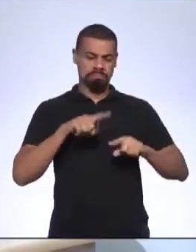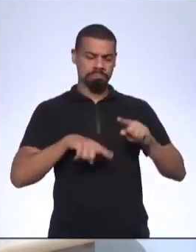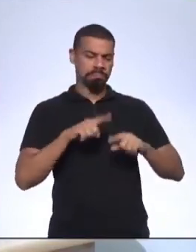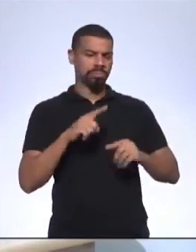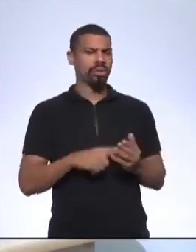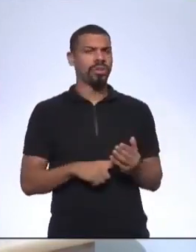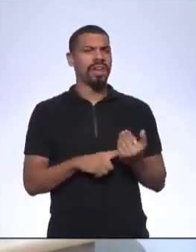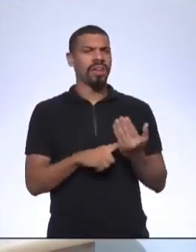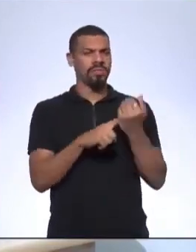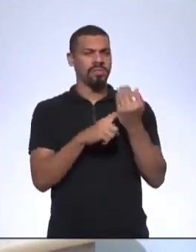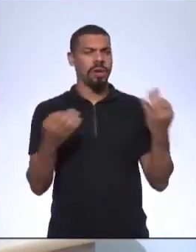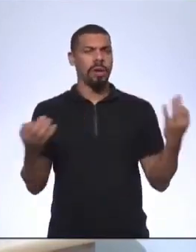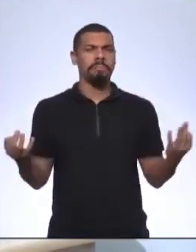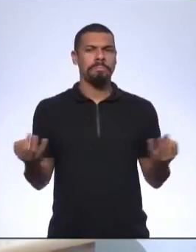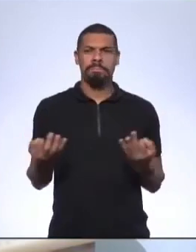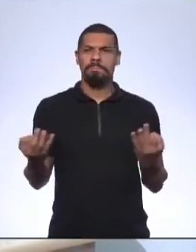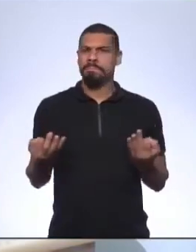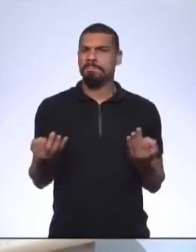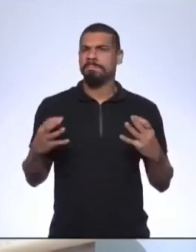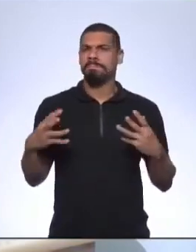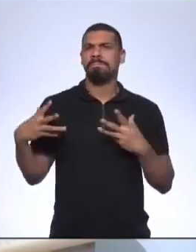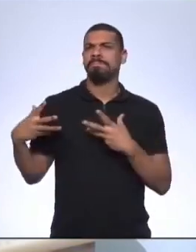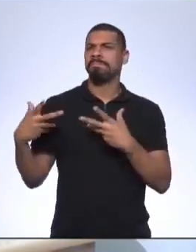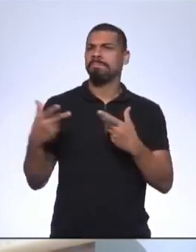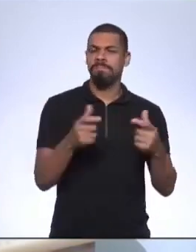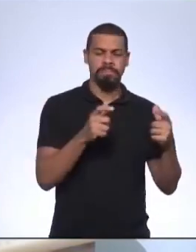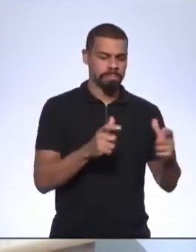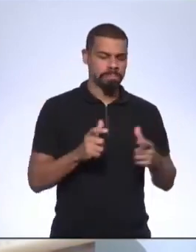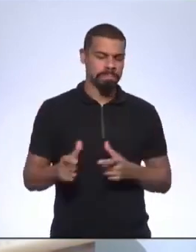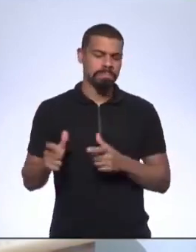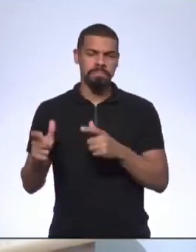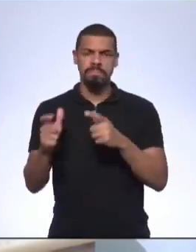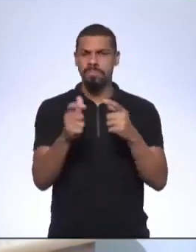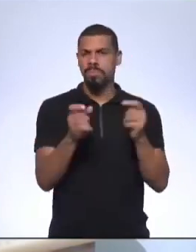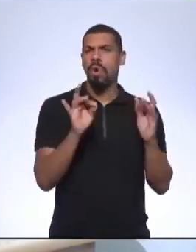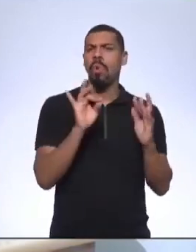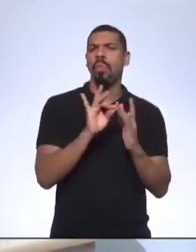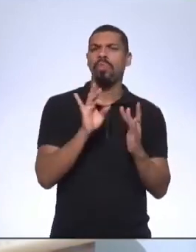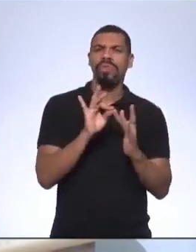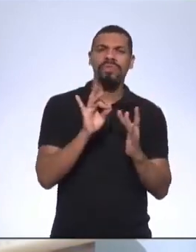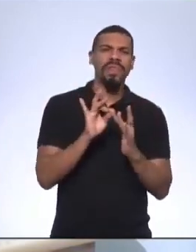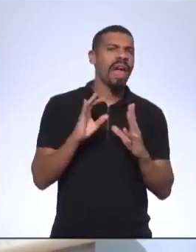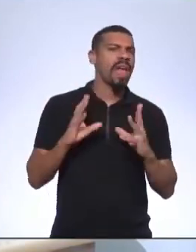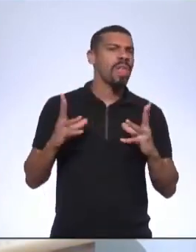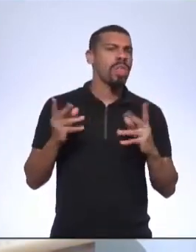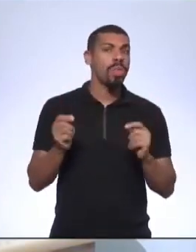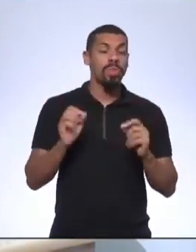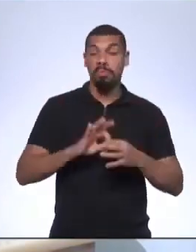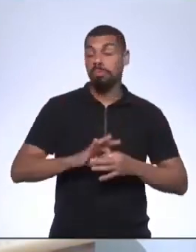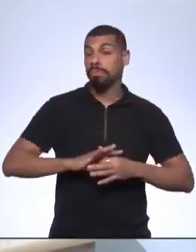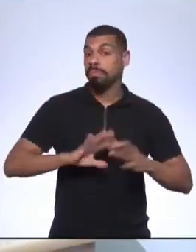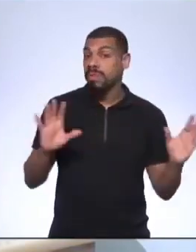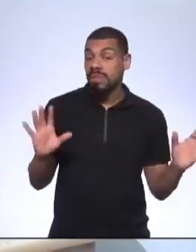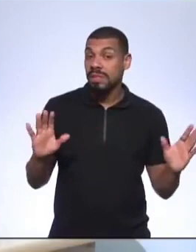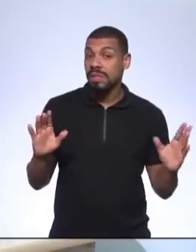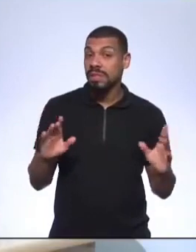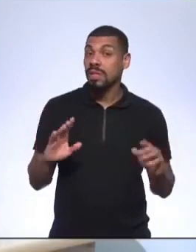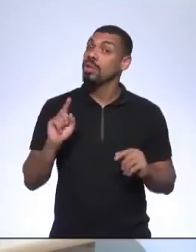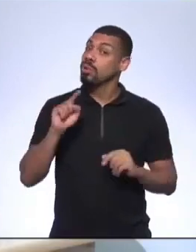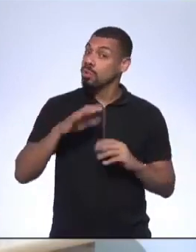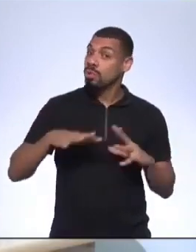altas tecnologias. A gente tem diversos lugares que tem a rede Wi-Fi aberta e tal. Tudo isso a gente já viu que são